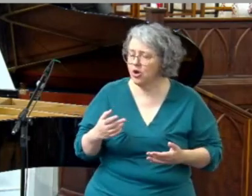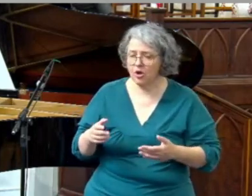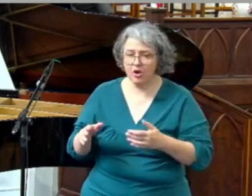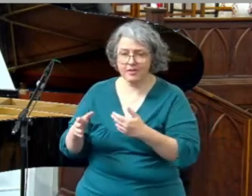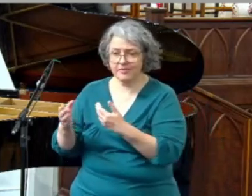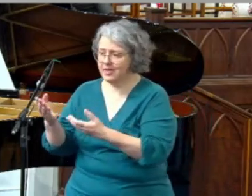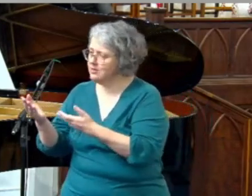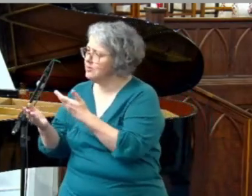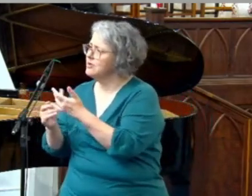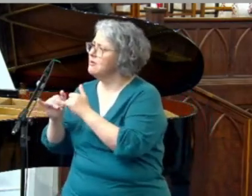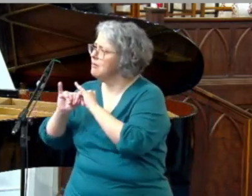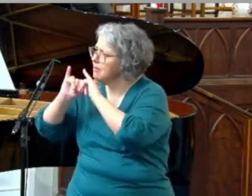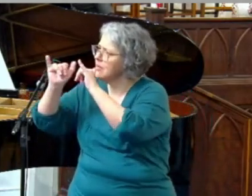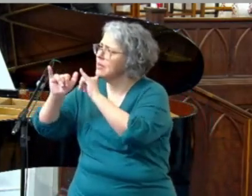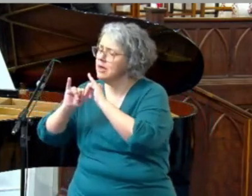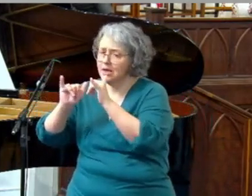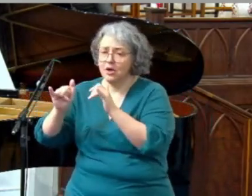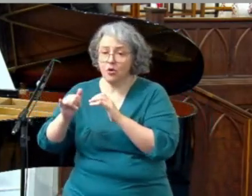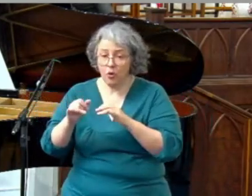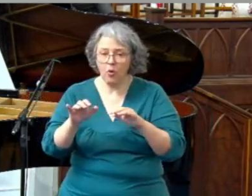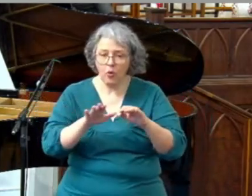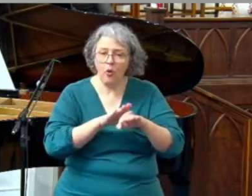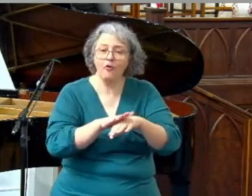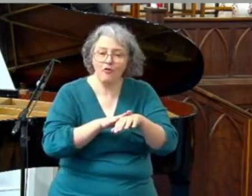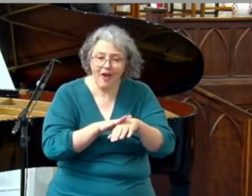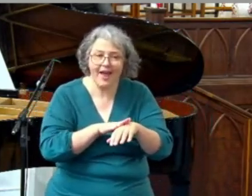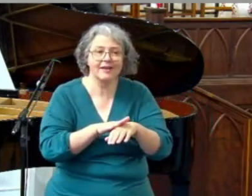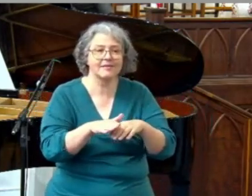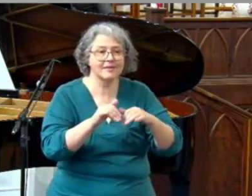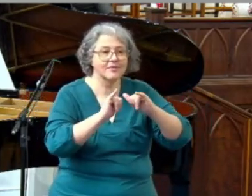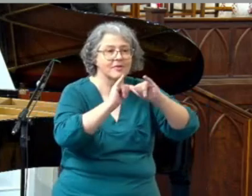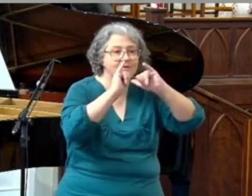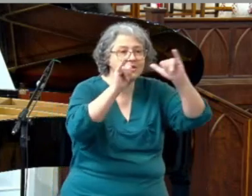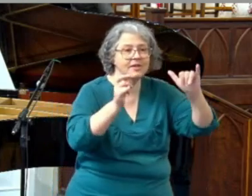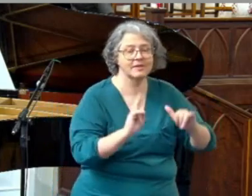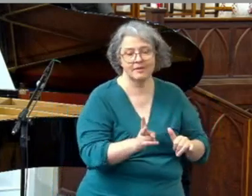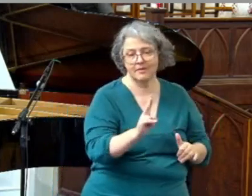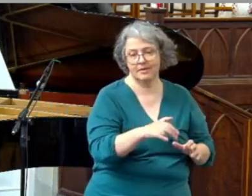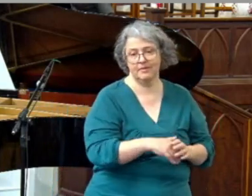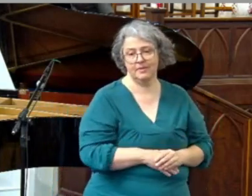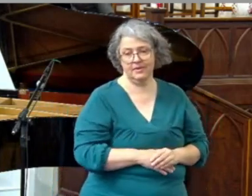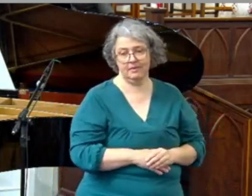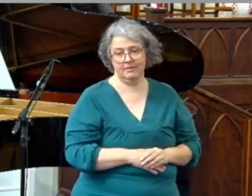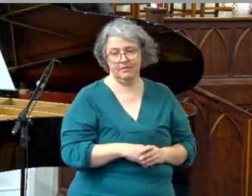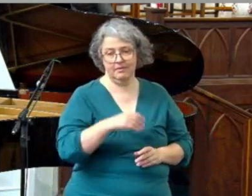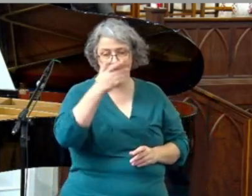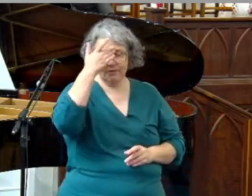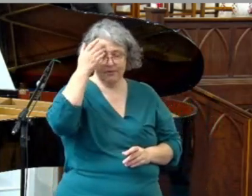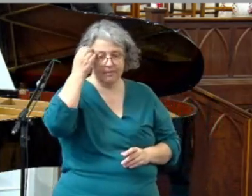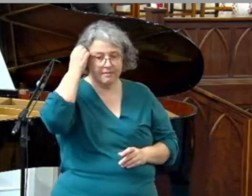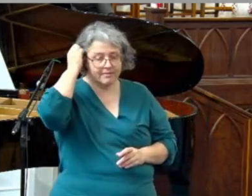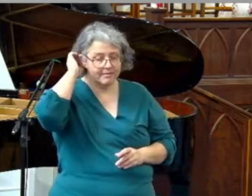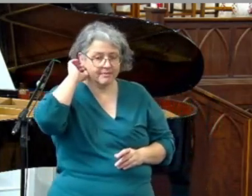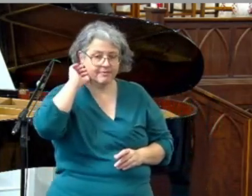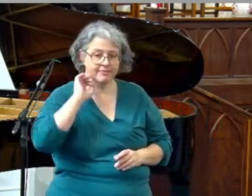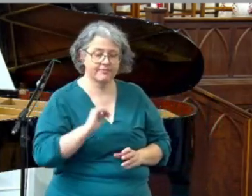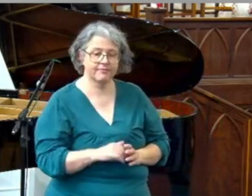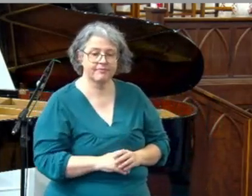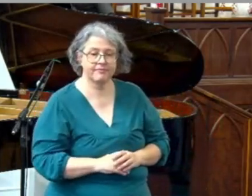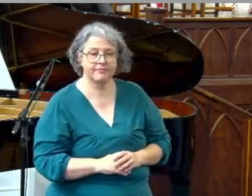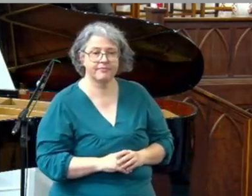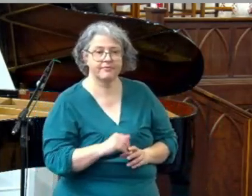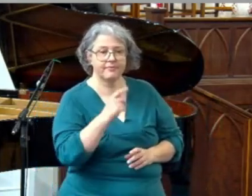conversas evangelísticas, infelizmente devemos dizer que o ensino do texto não